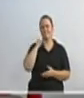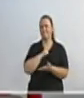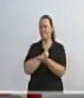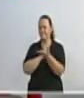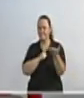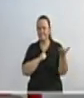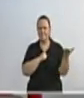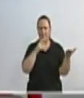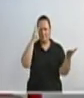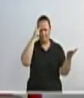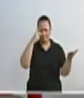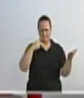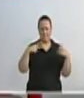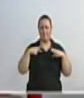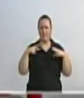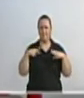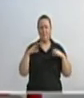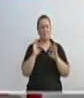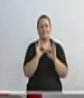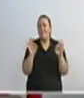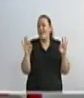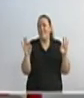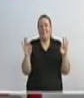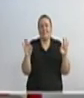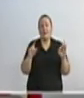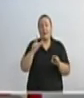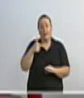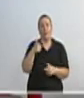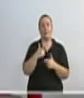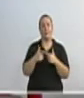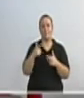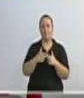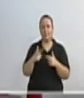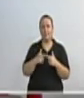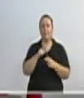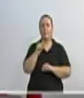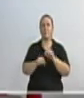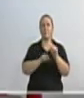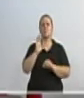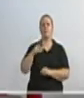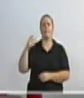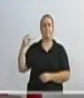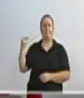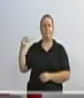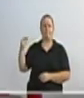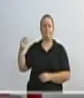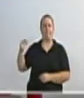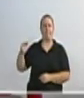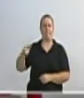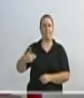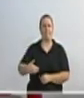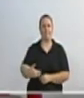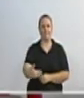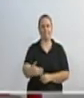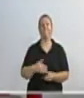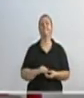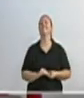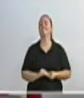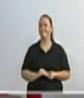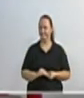de vocês, senhores, que estão aqui. Vocês sabem que isso são situações que vêm já de algum tempo para trás. Acredito,